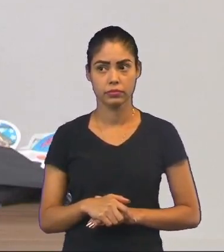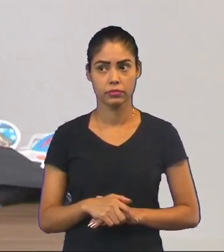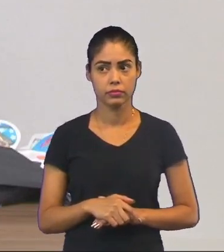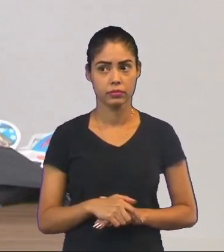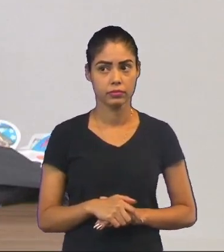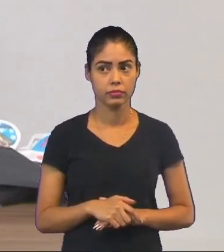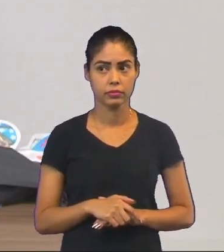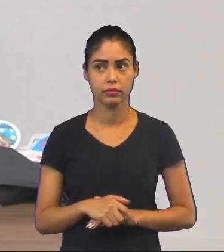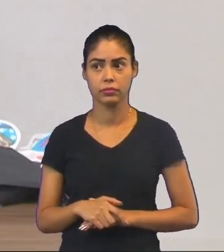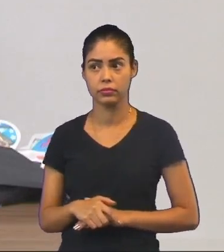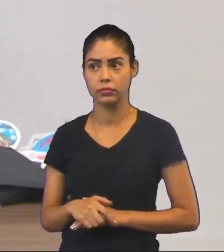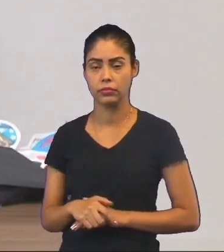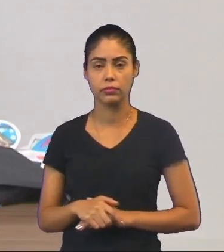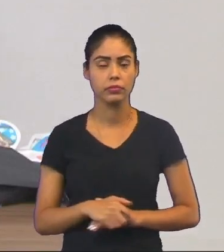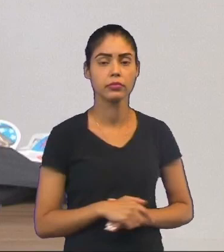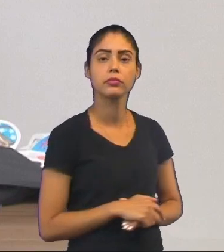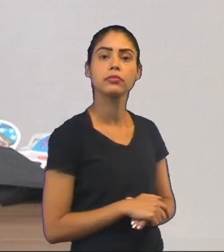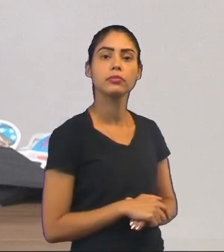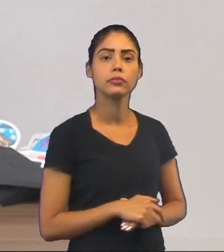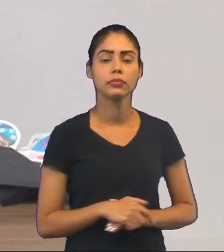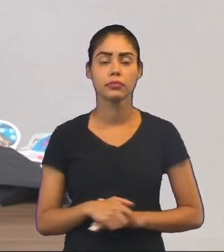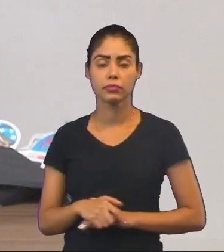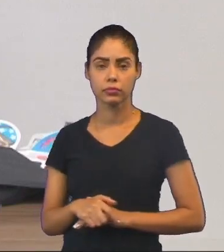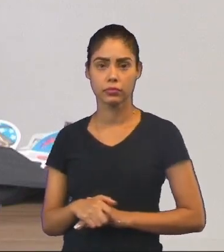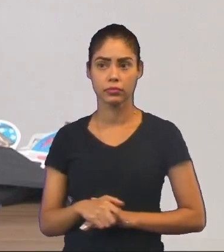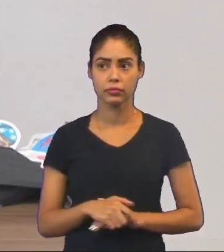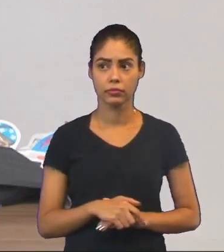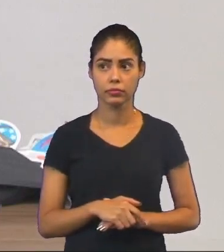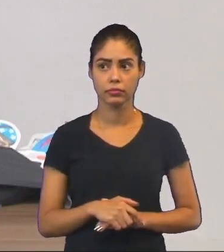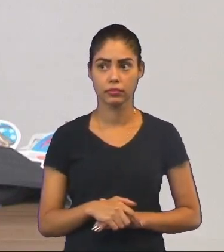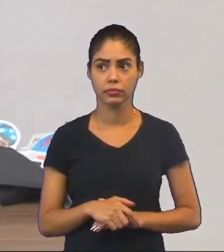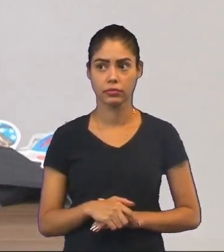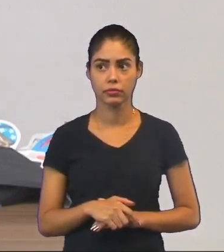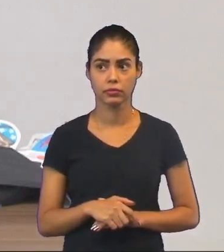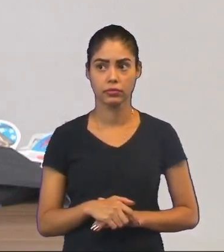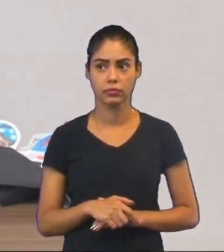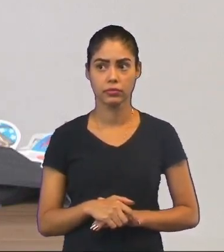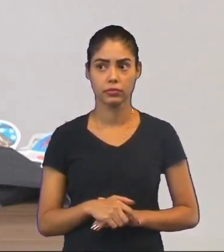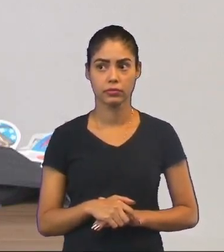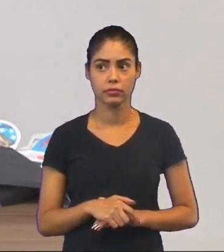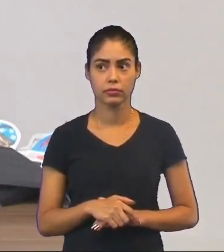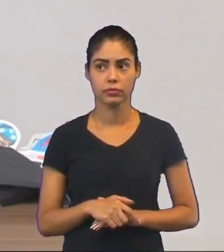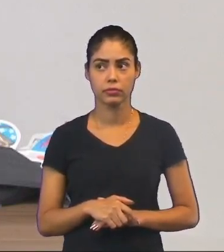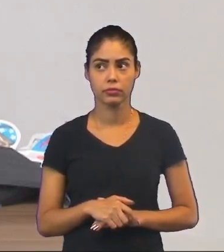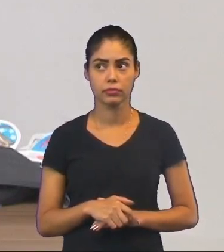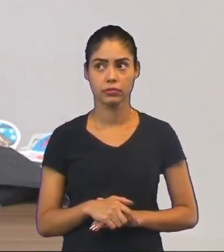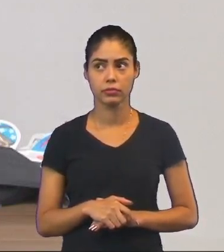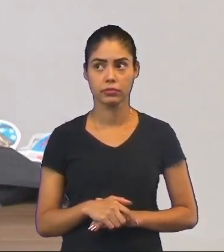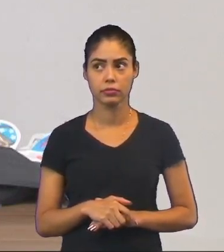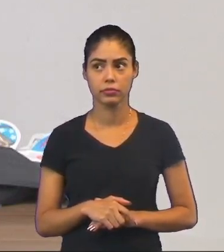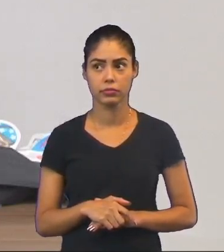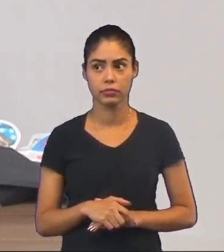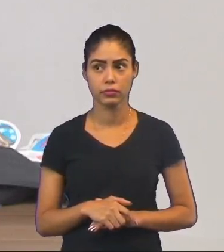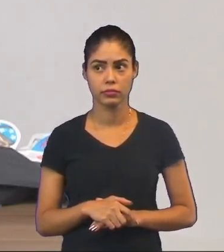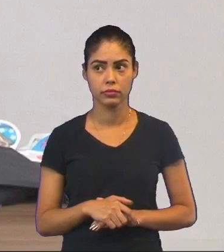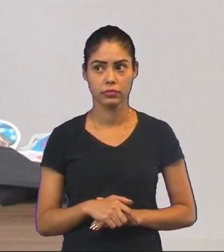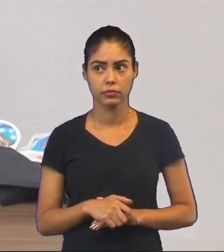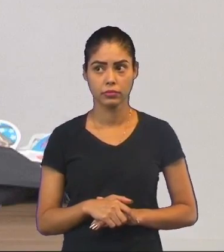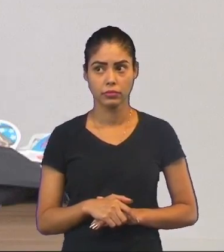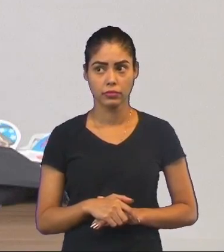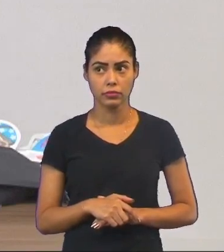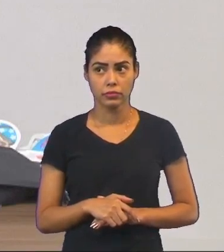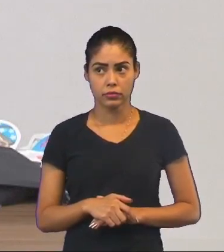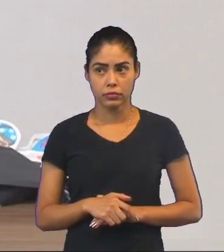meio de transporte aéreo. Vou colocar aqui a plaquinha para identificar,